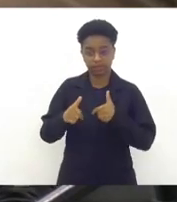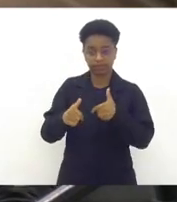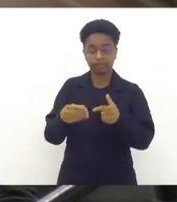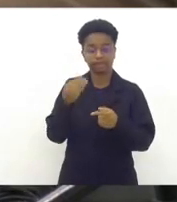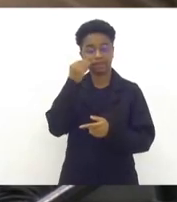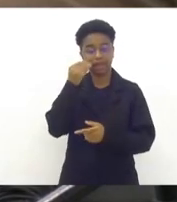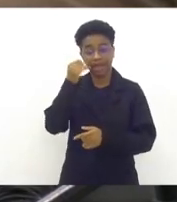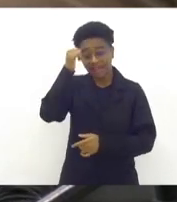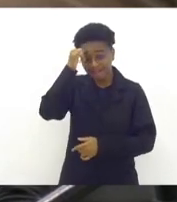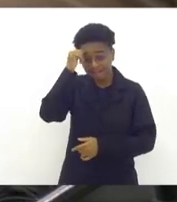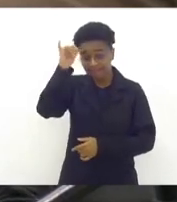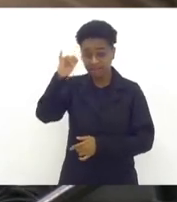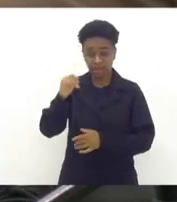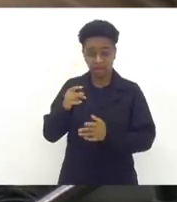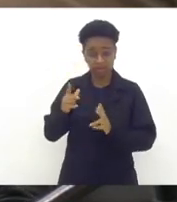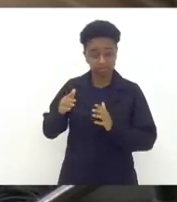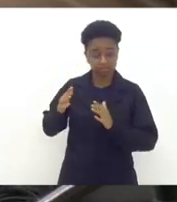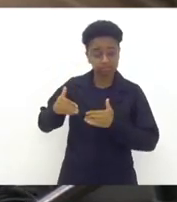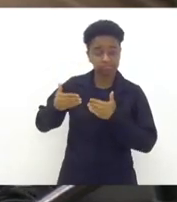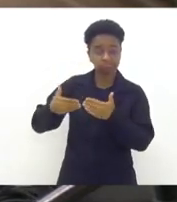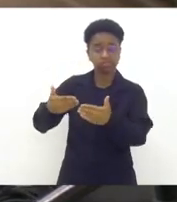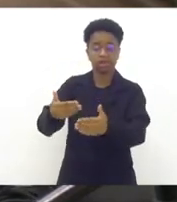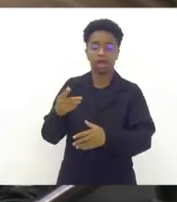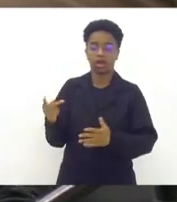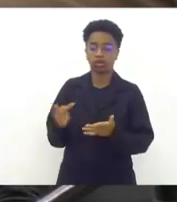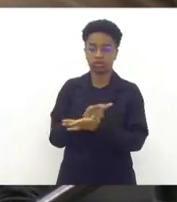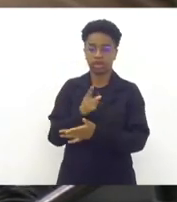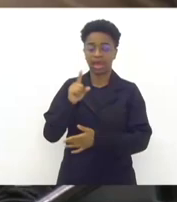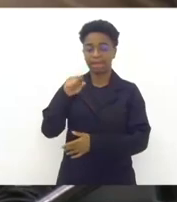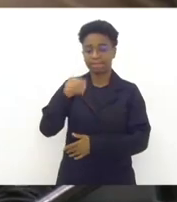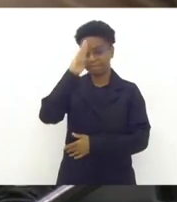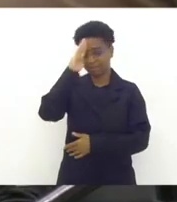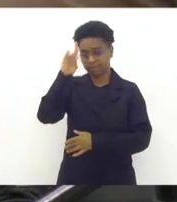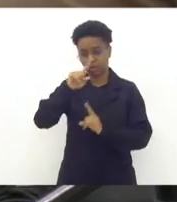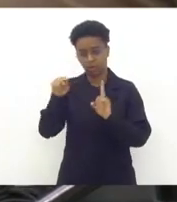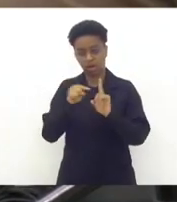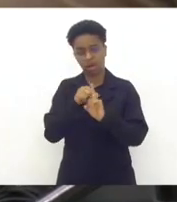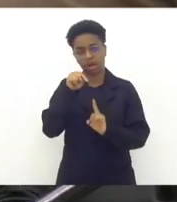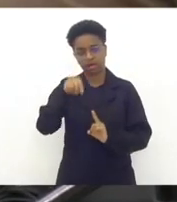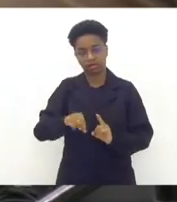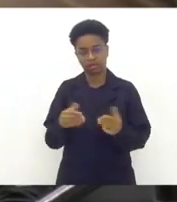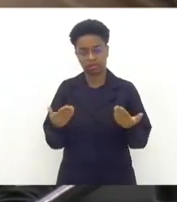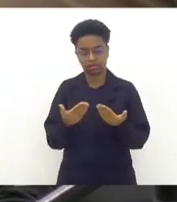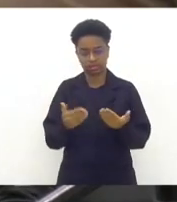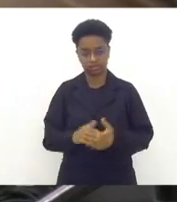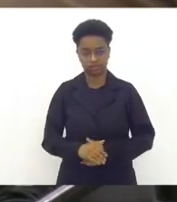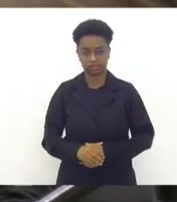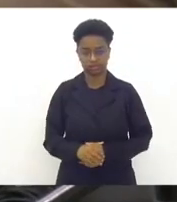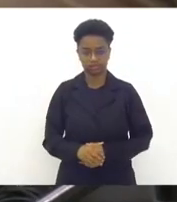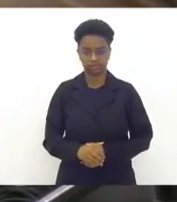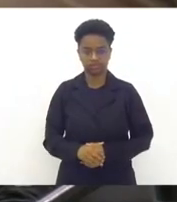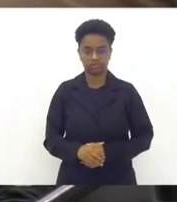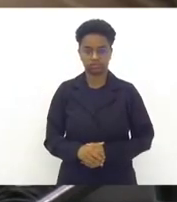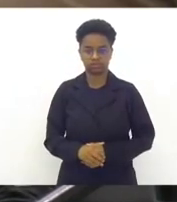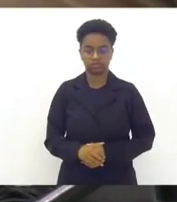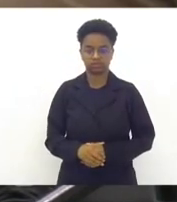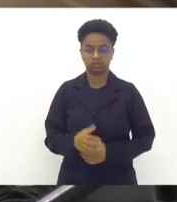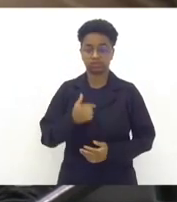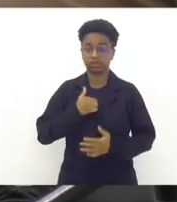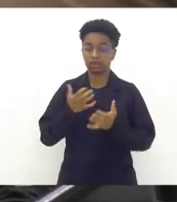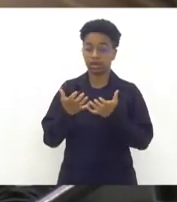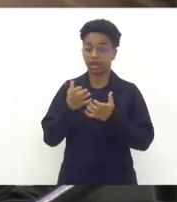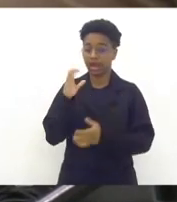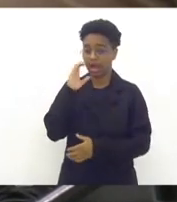caso se perpetue, é a nossa principal missão aqui na tarde de hoje. Eu queria que, muito